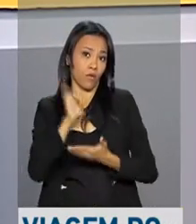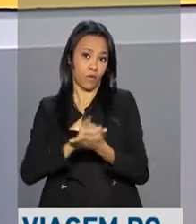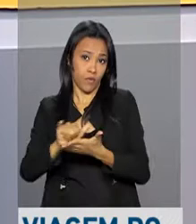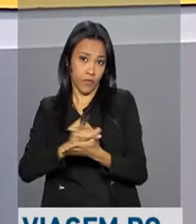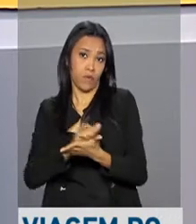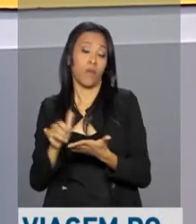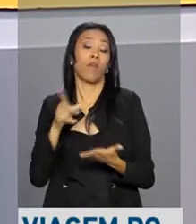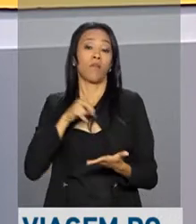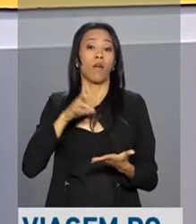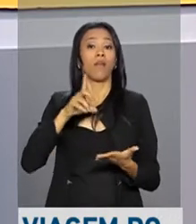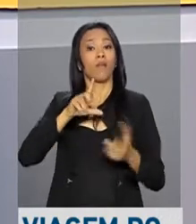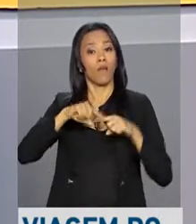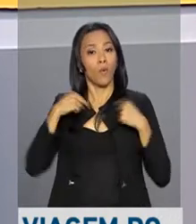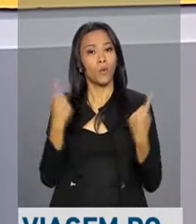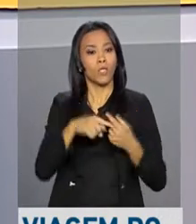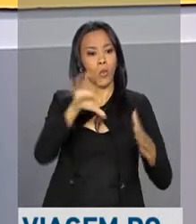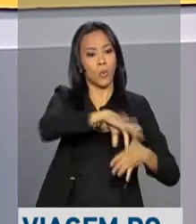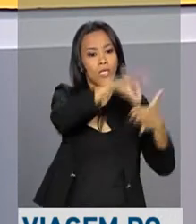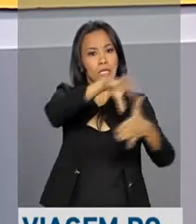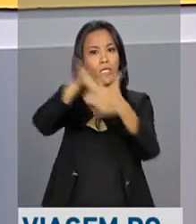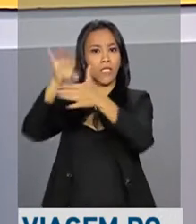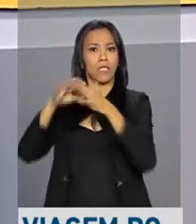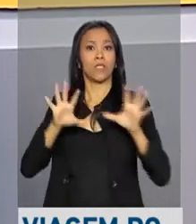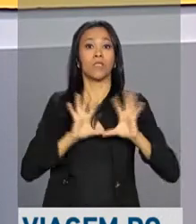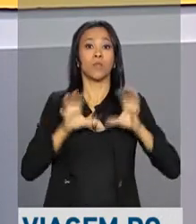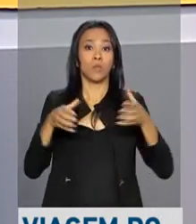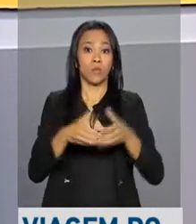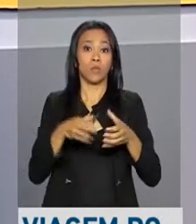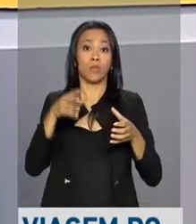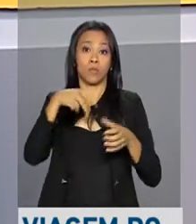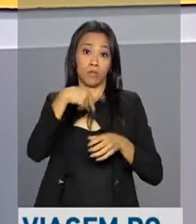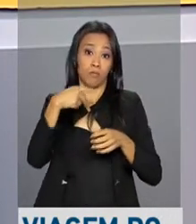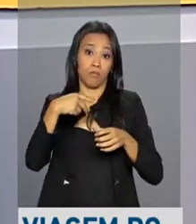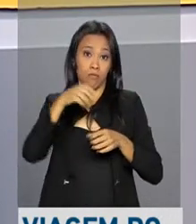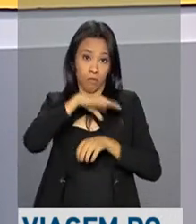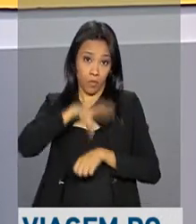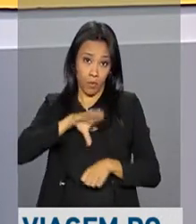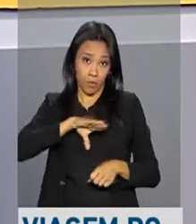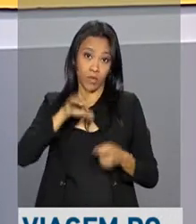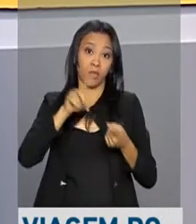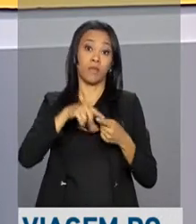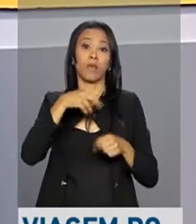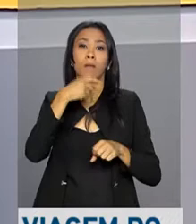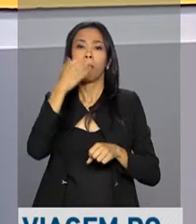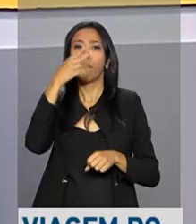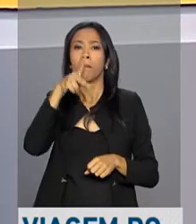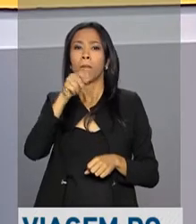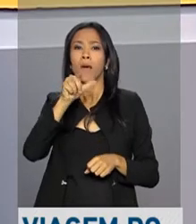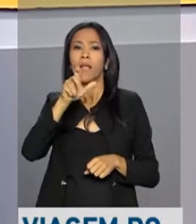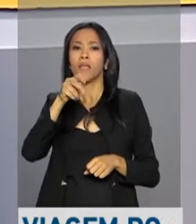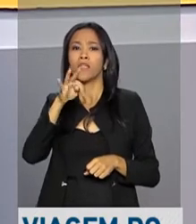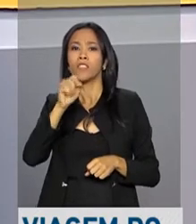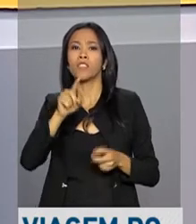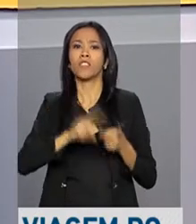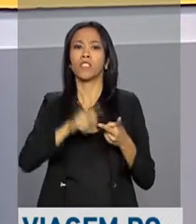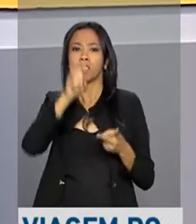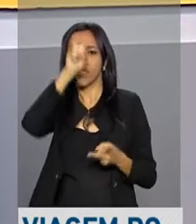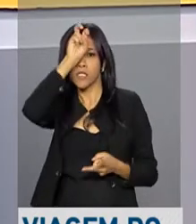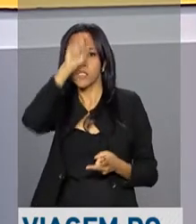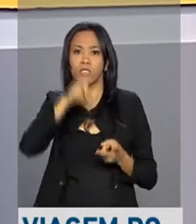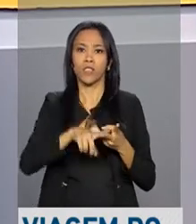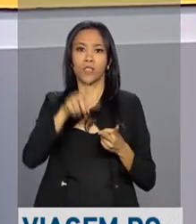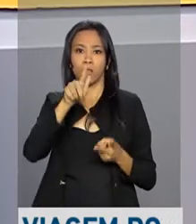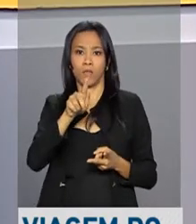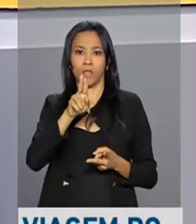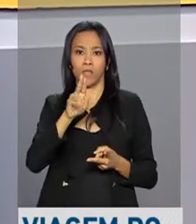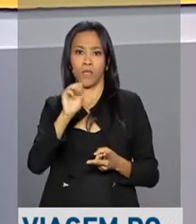se reunir com líderes dos países de língua portuguesa, Palestina, Egito, Guiana, Irã e Israel. Temer